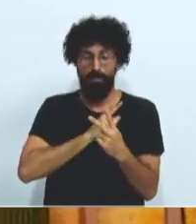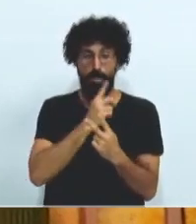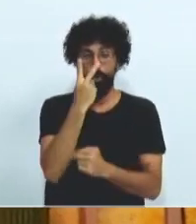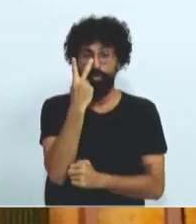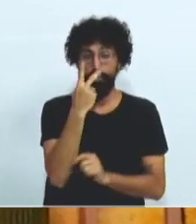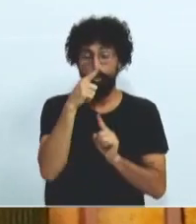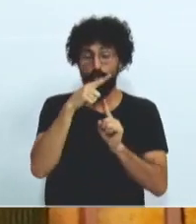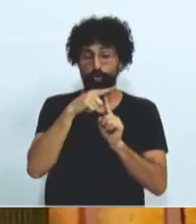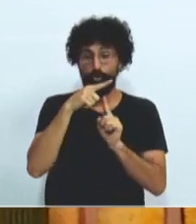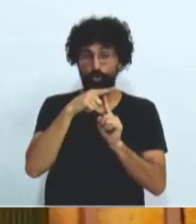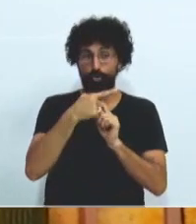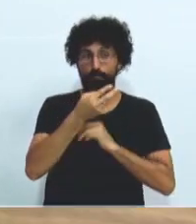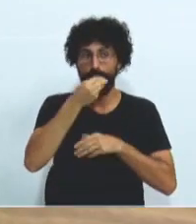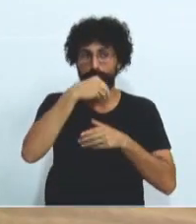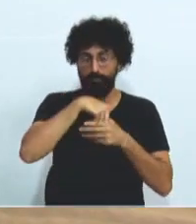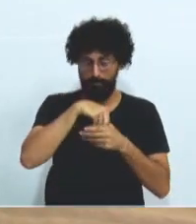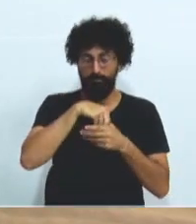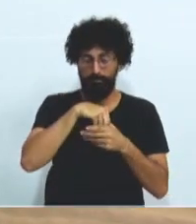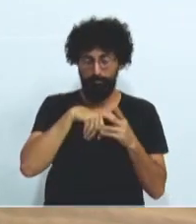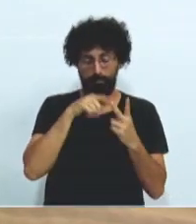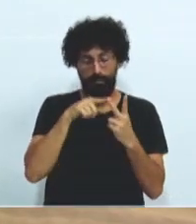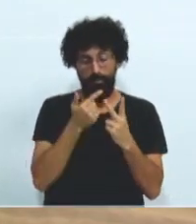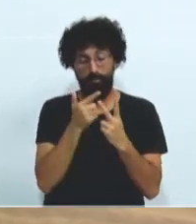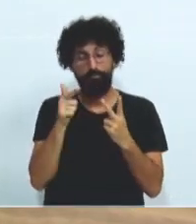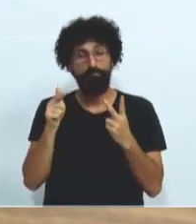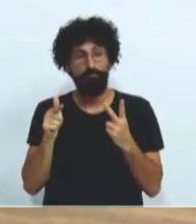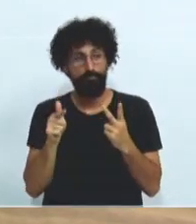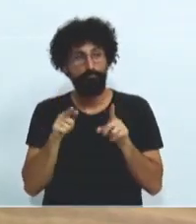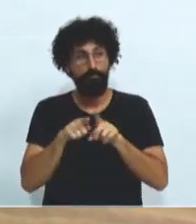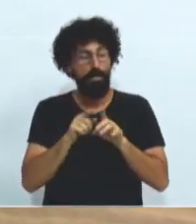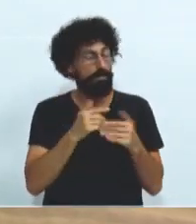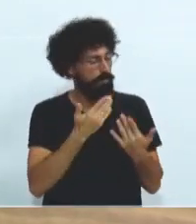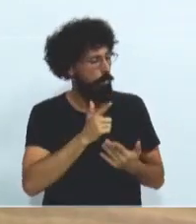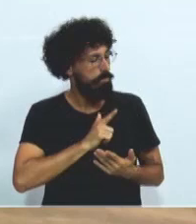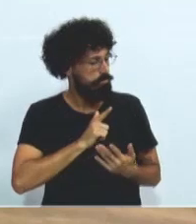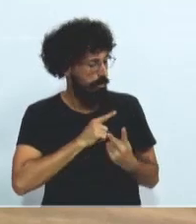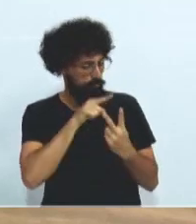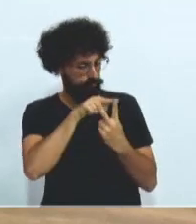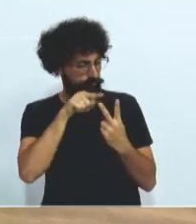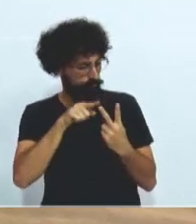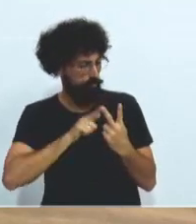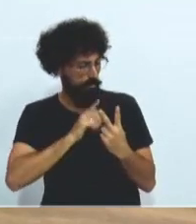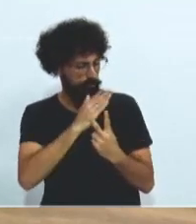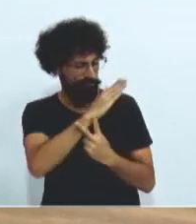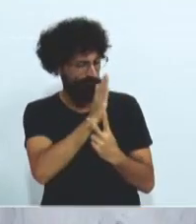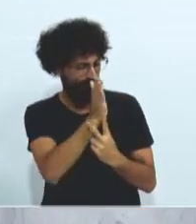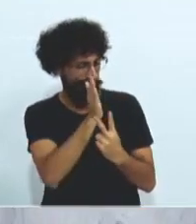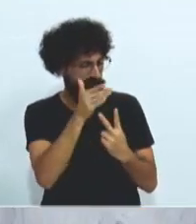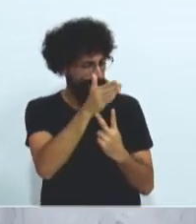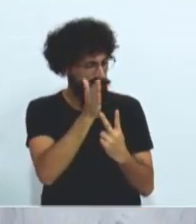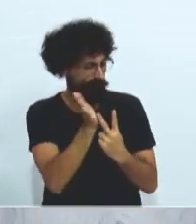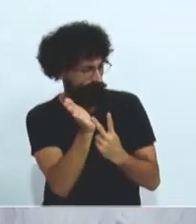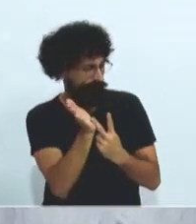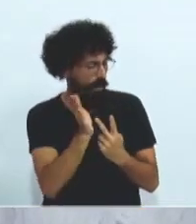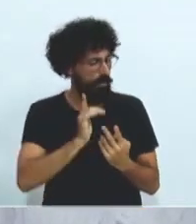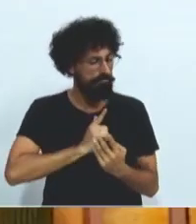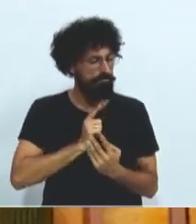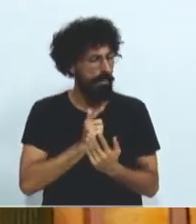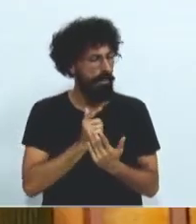a leucemia mieloide aguda. Então, além da divisão, temos subtipos de leucemia. Exatamente. Tem um mais